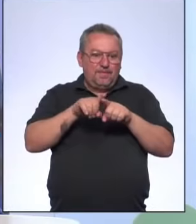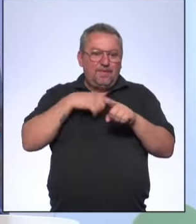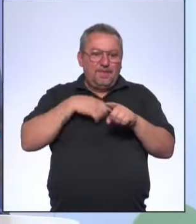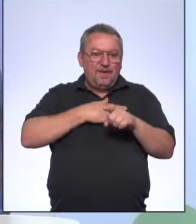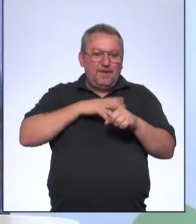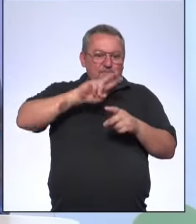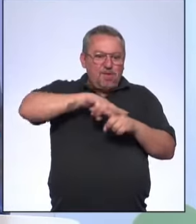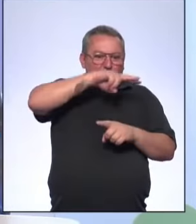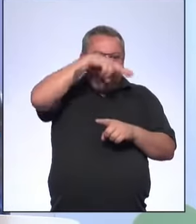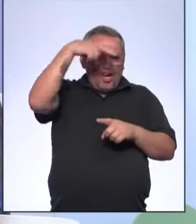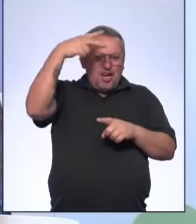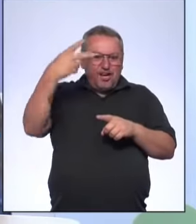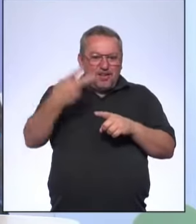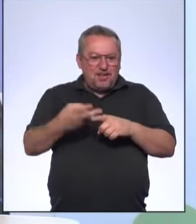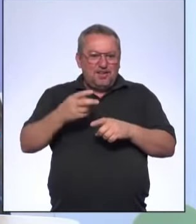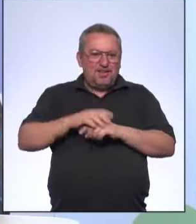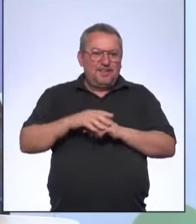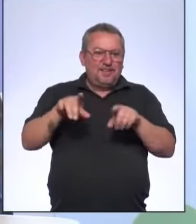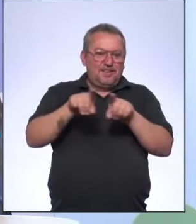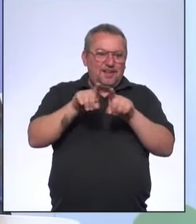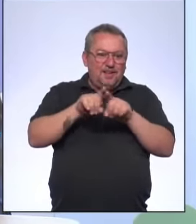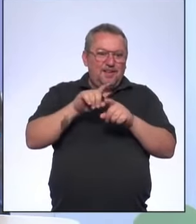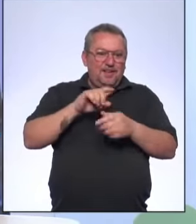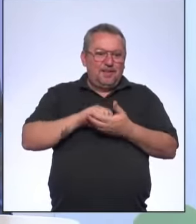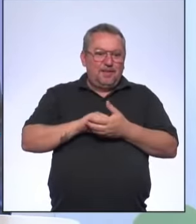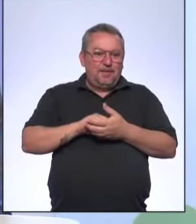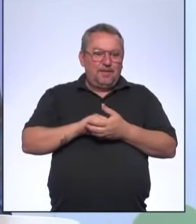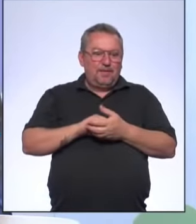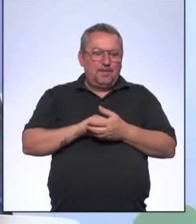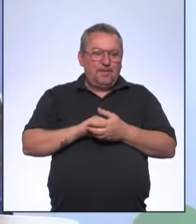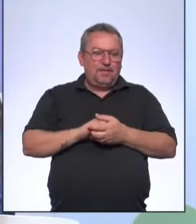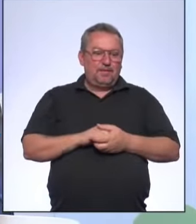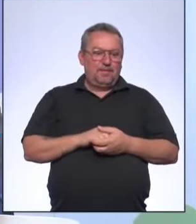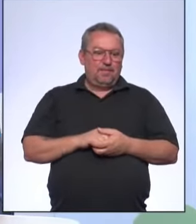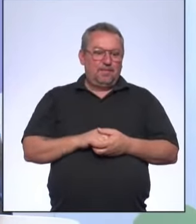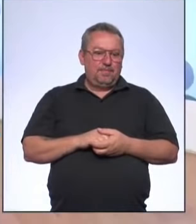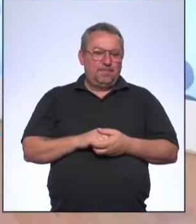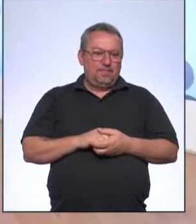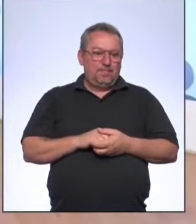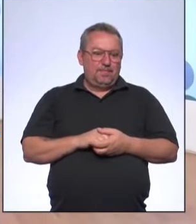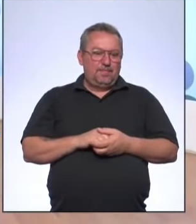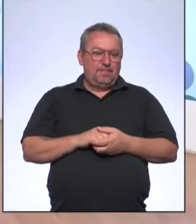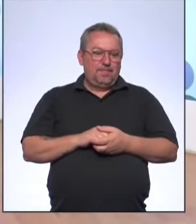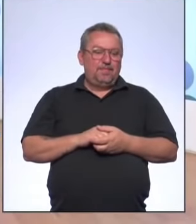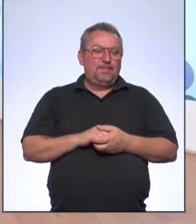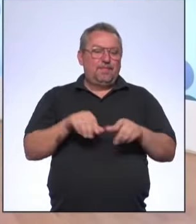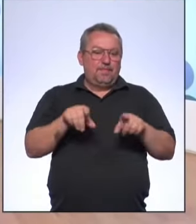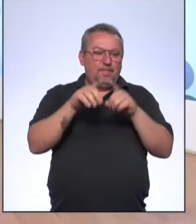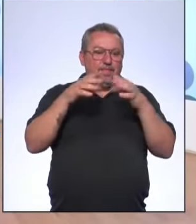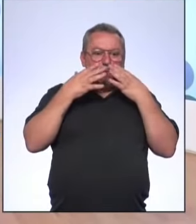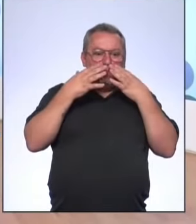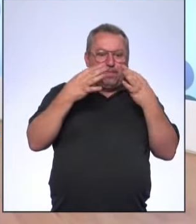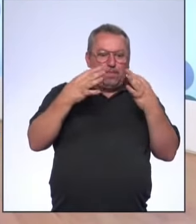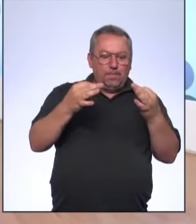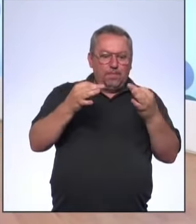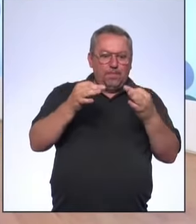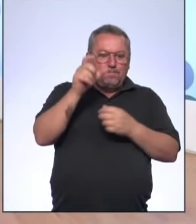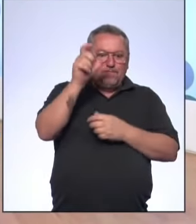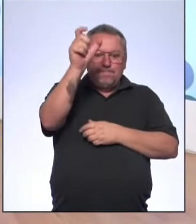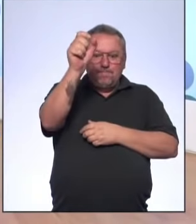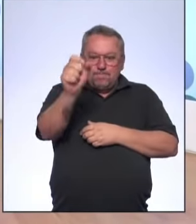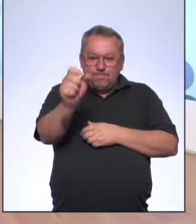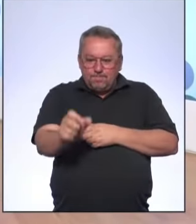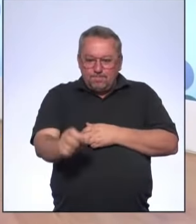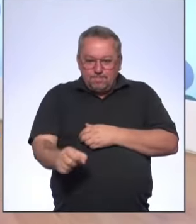eles adoram mortal kombat né então tem uma personagem e anfíbios anfíbios i.a. então vocês observarão os vertebrados